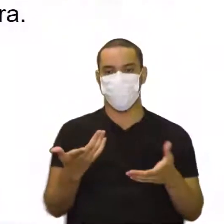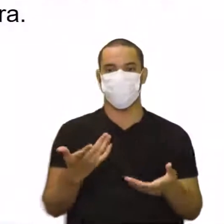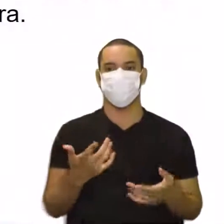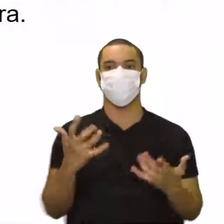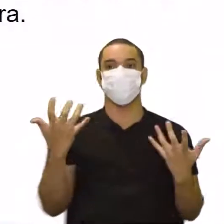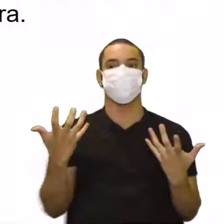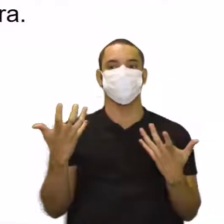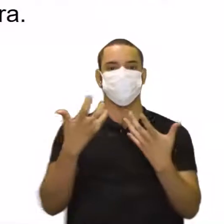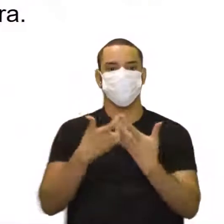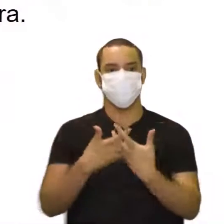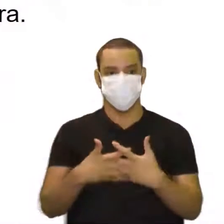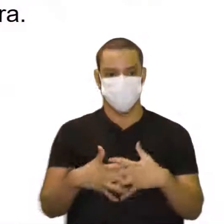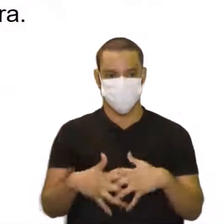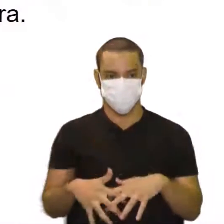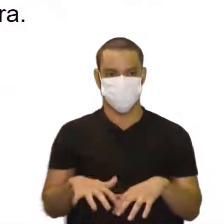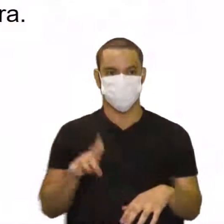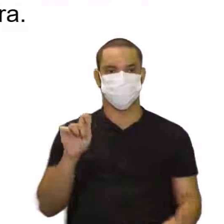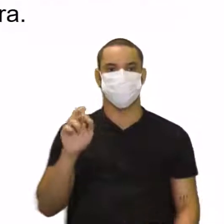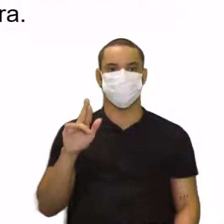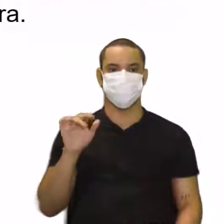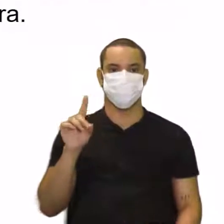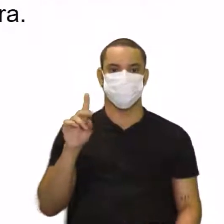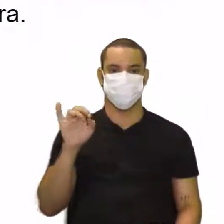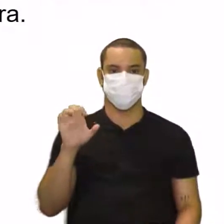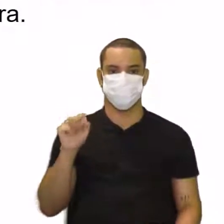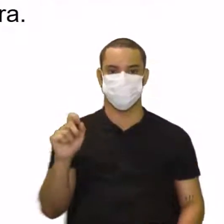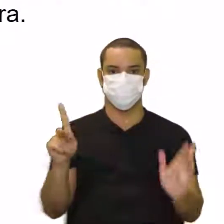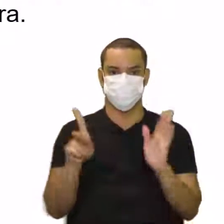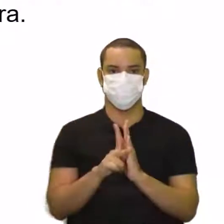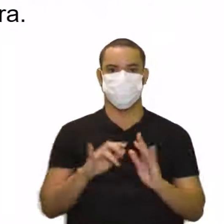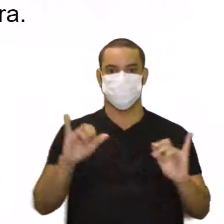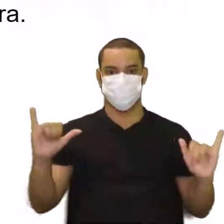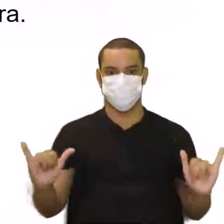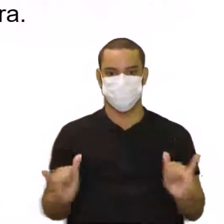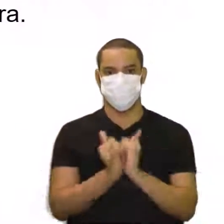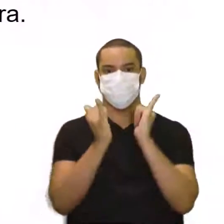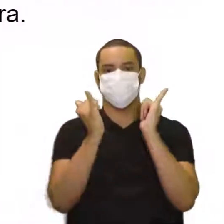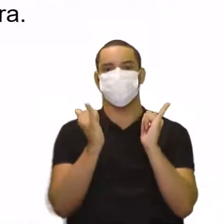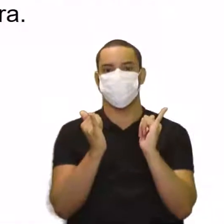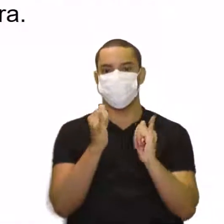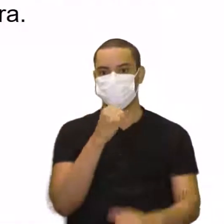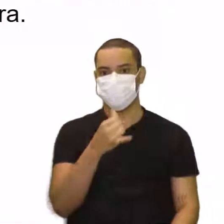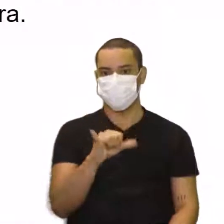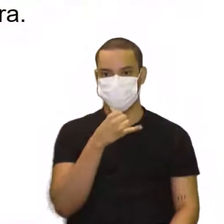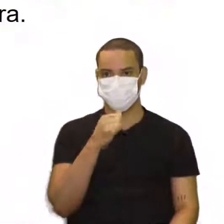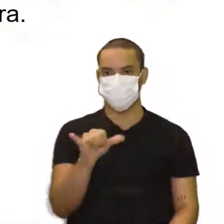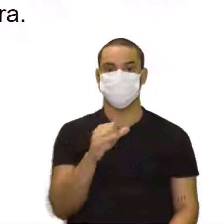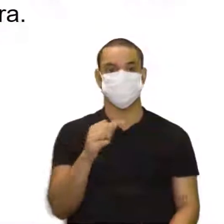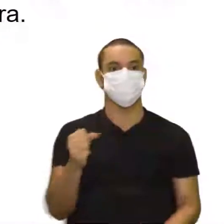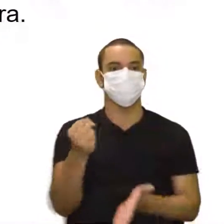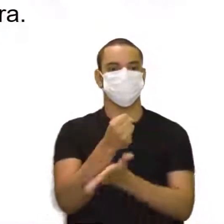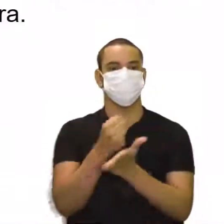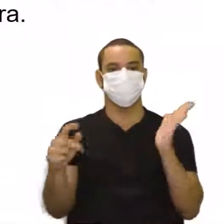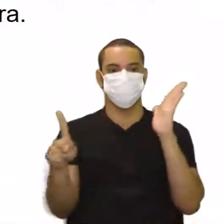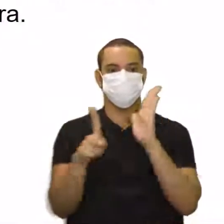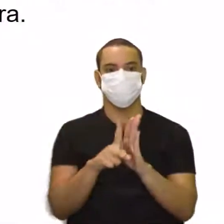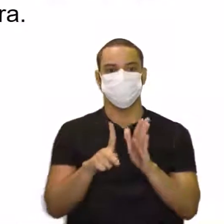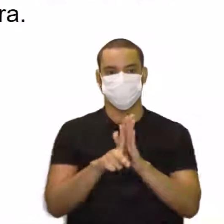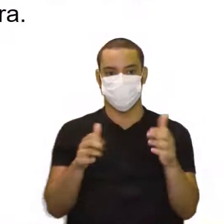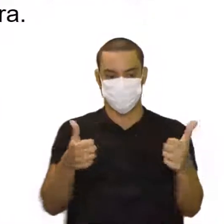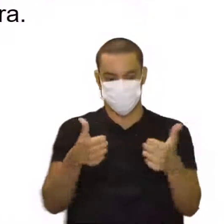O funcionamento dos geradores de usinas elétricas baseia-se no fenômeno da